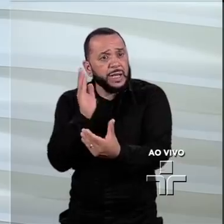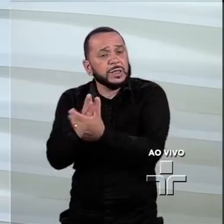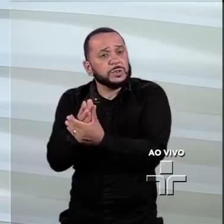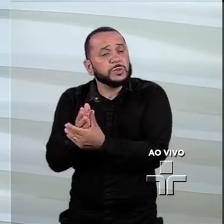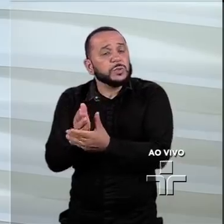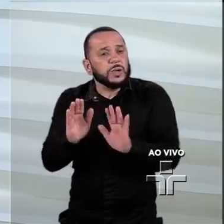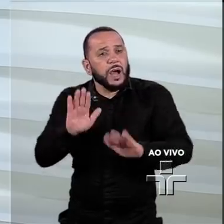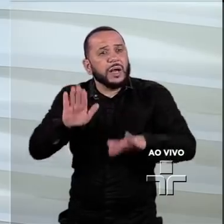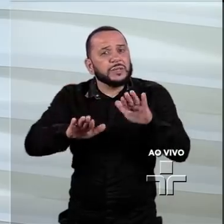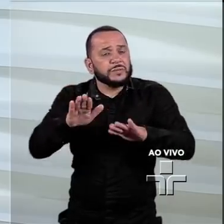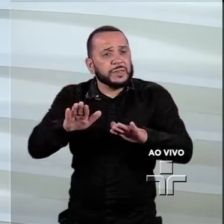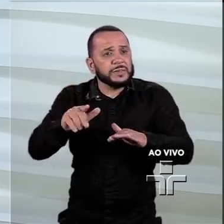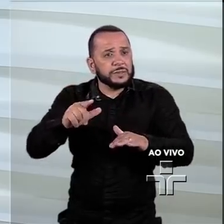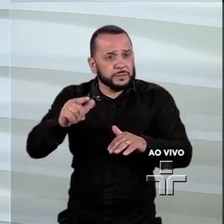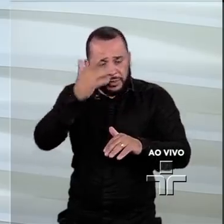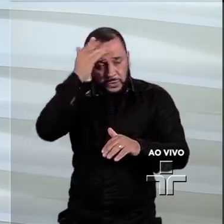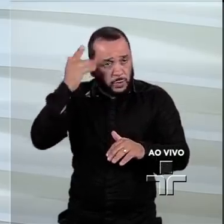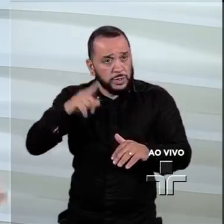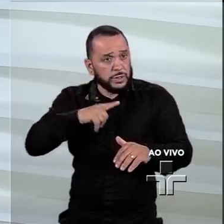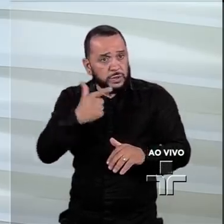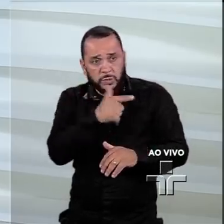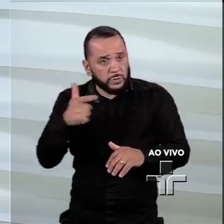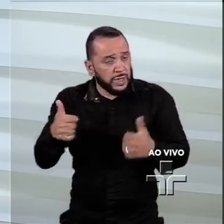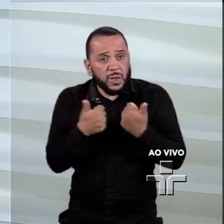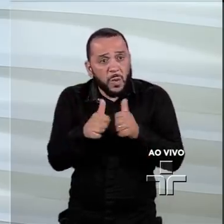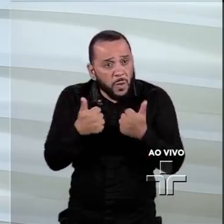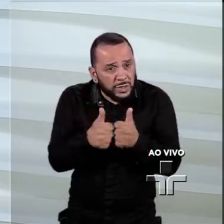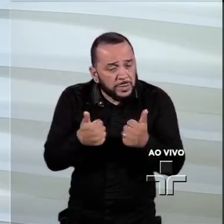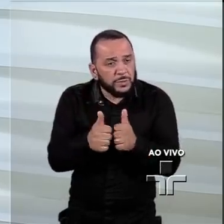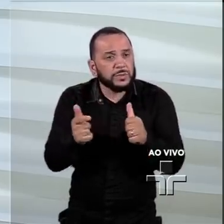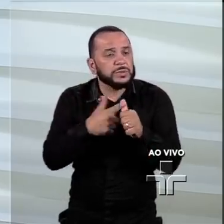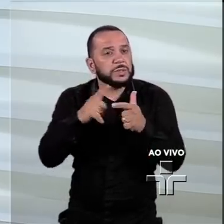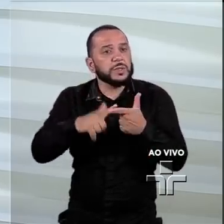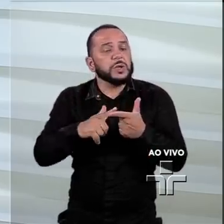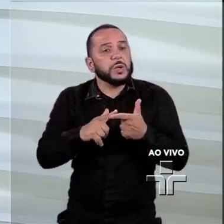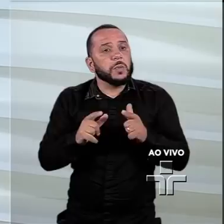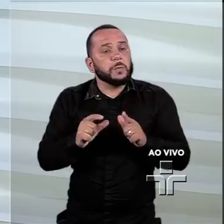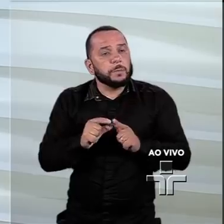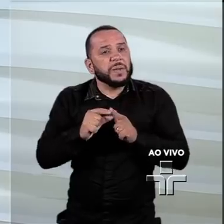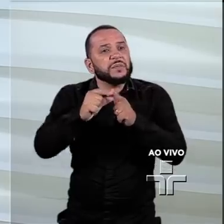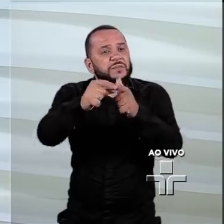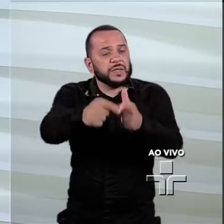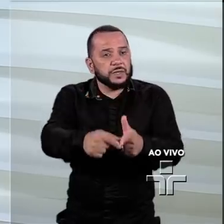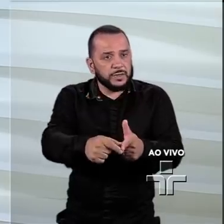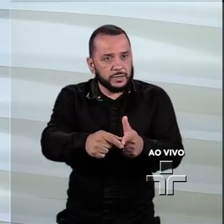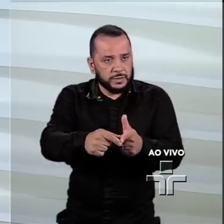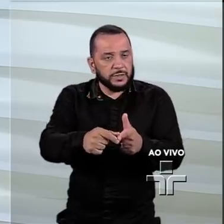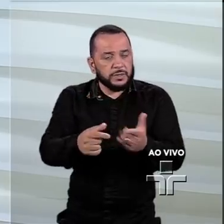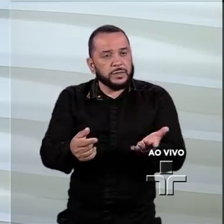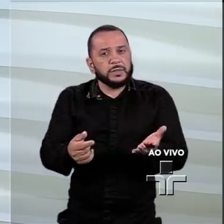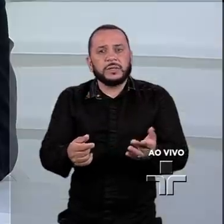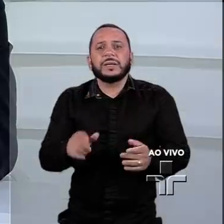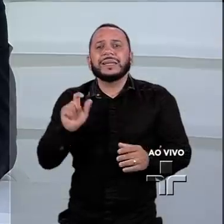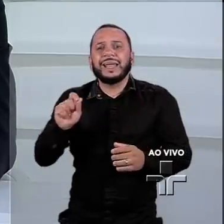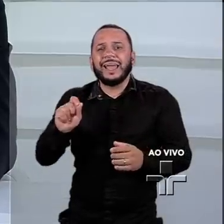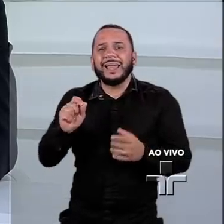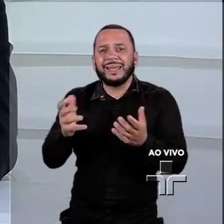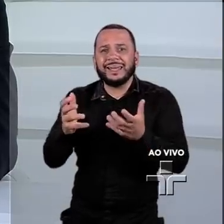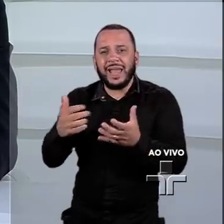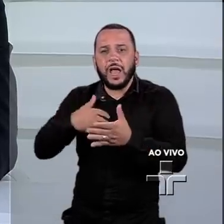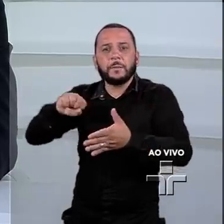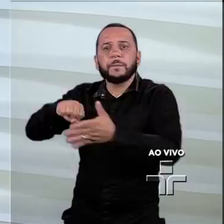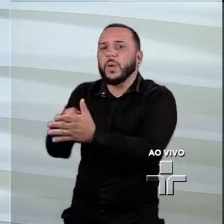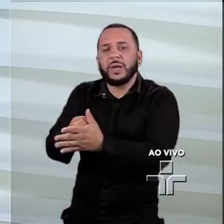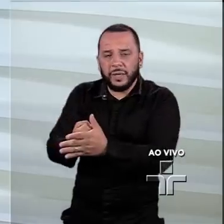ônibus, moram em casas na periferia da cidade de São Paulo. Mas a quem interessa bloquear? Oi? A quem então interessa bloquear a licitação? Não tem a